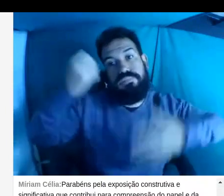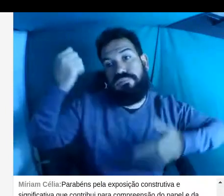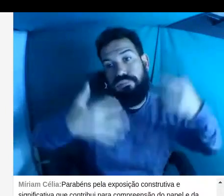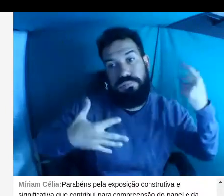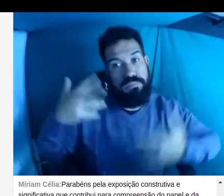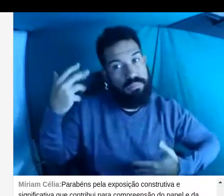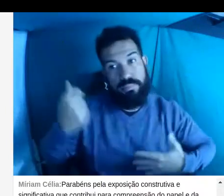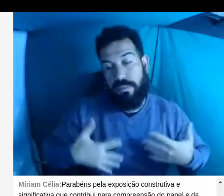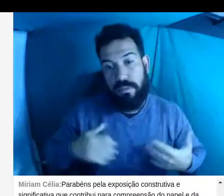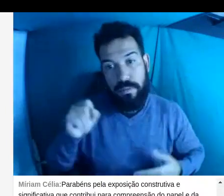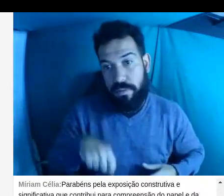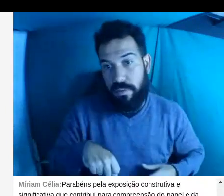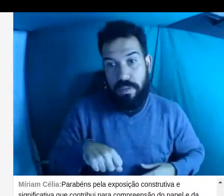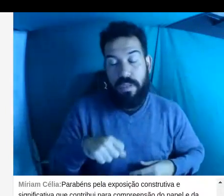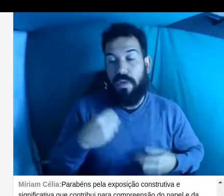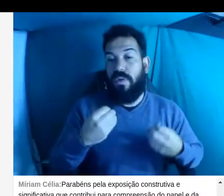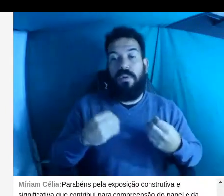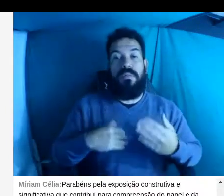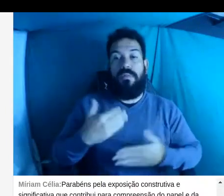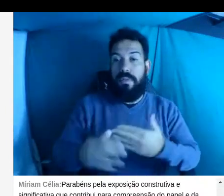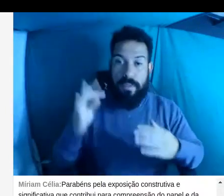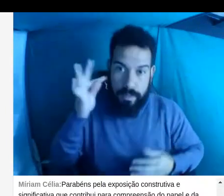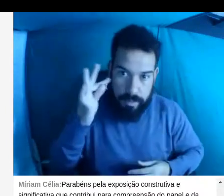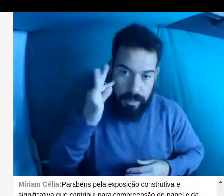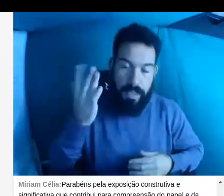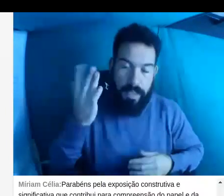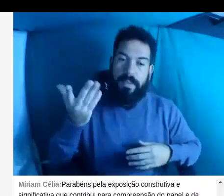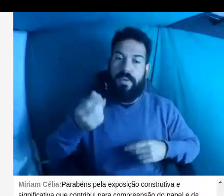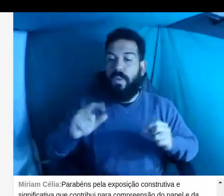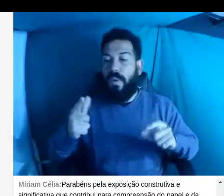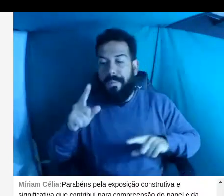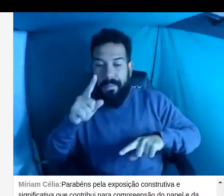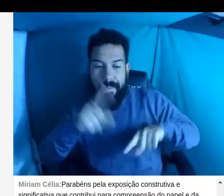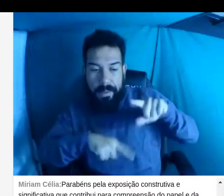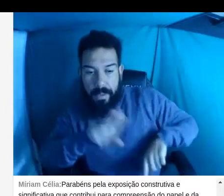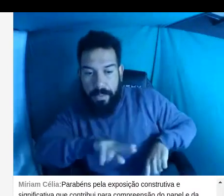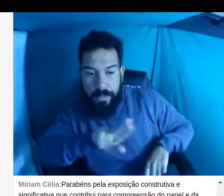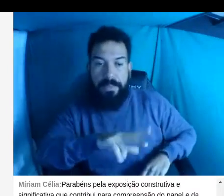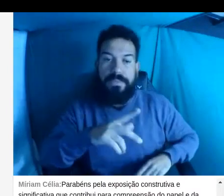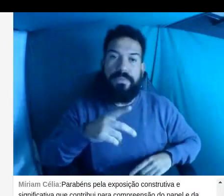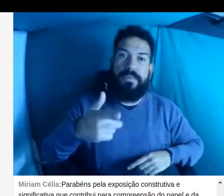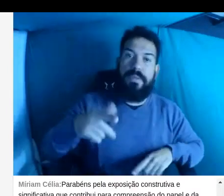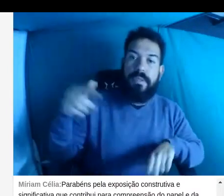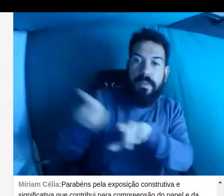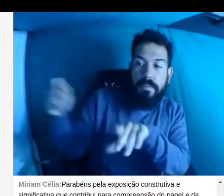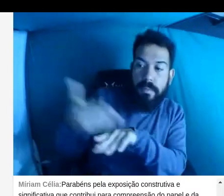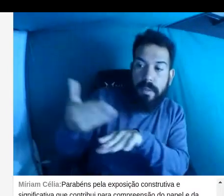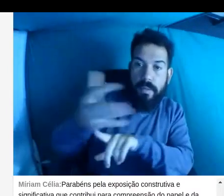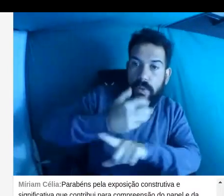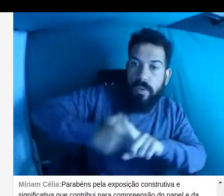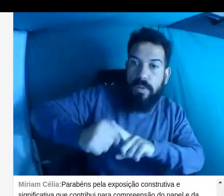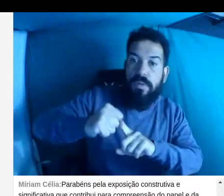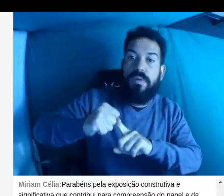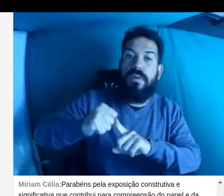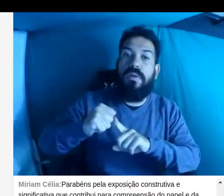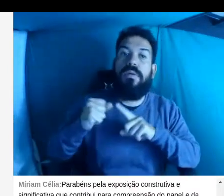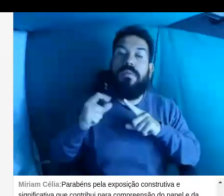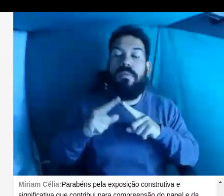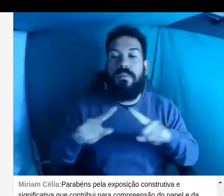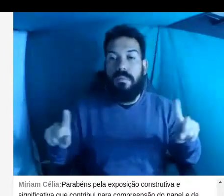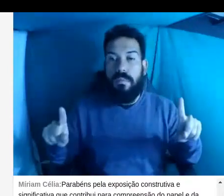seja dos processos técnicos, instrumentais e de participação social. Mas eu acho que, sendo